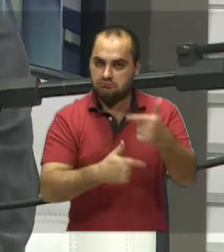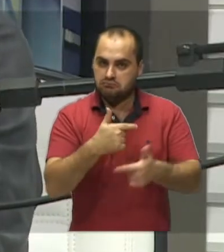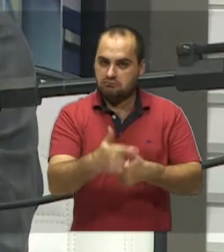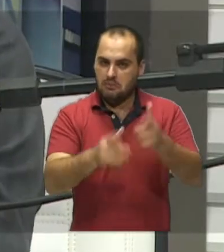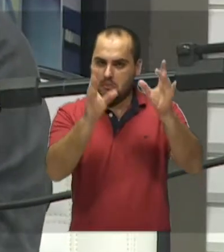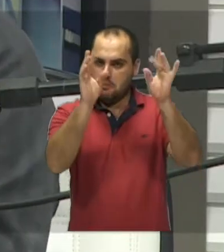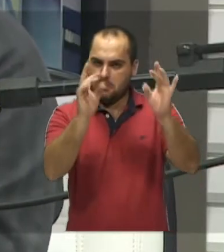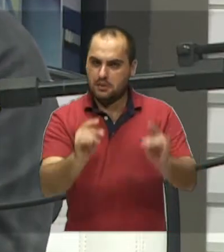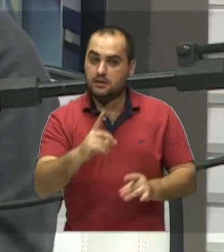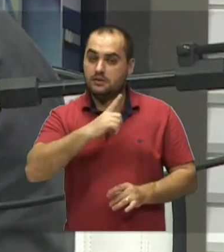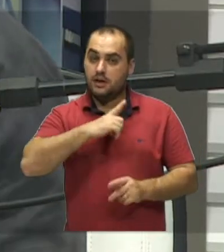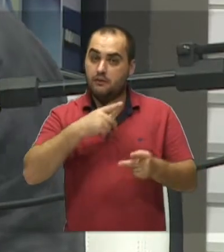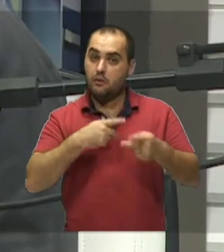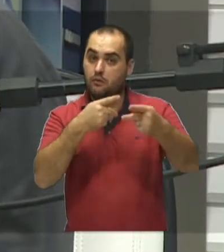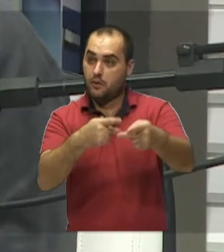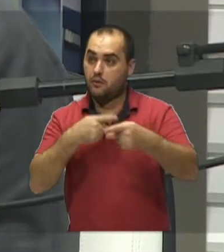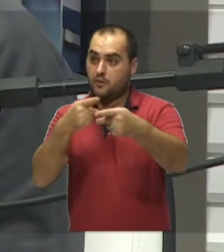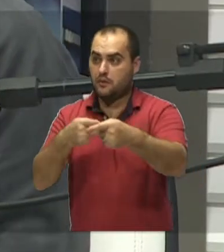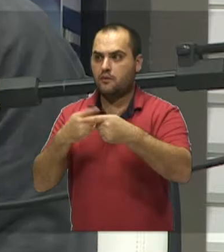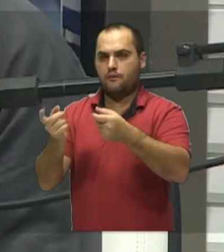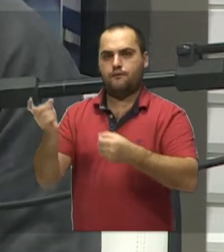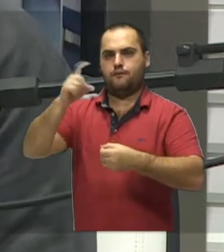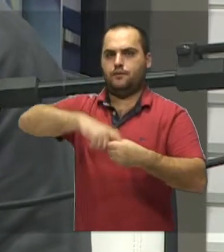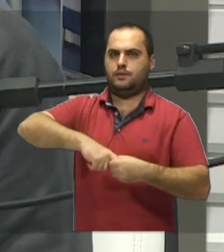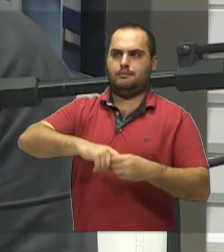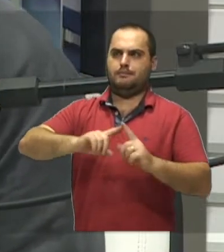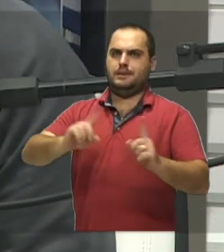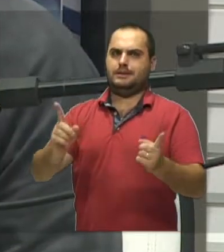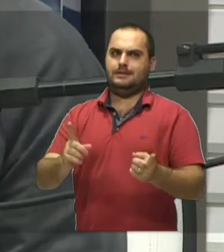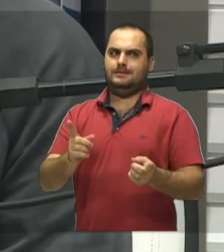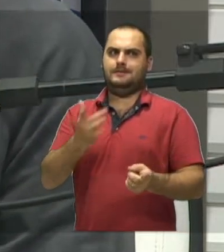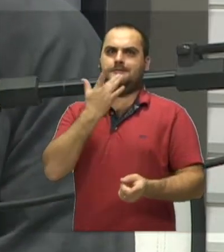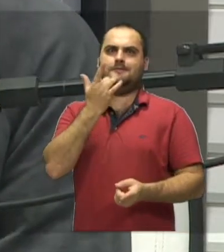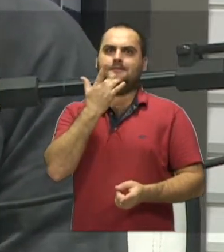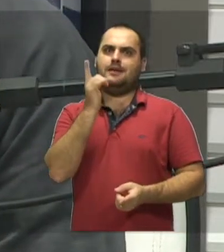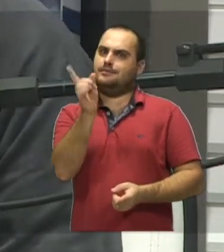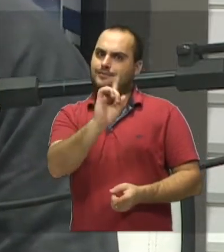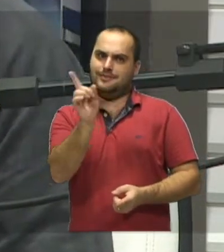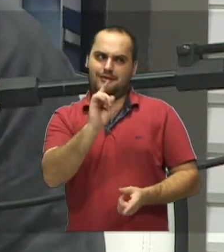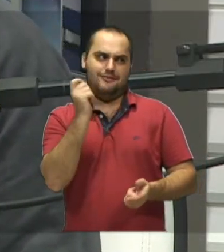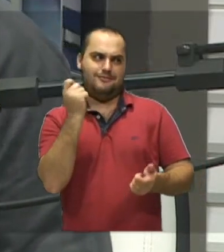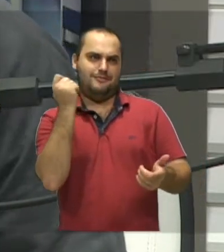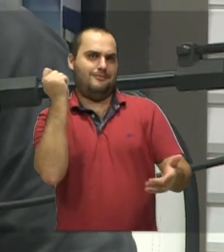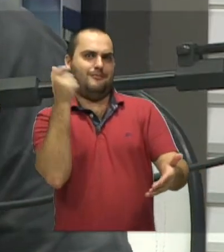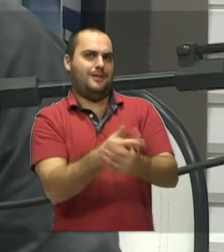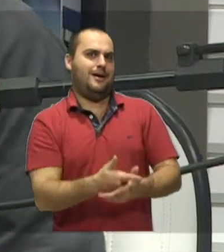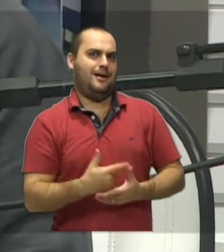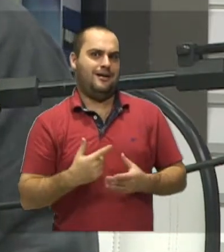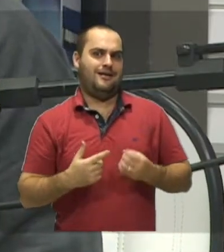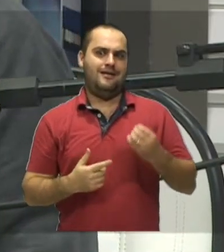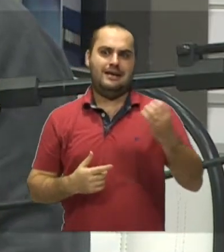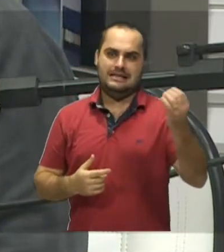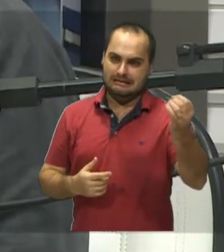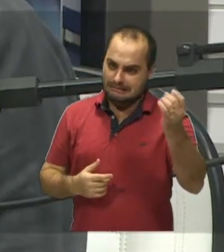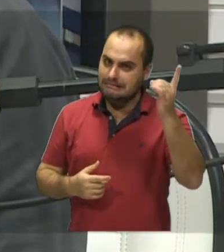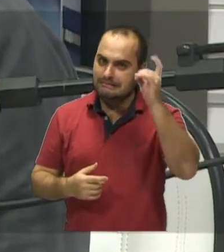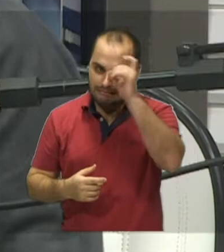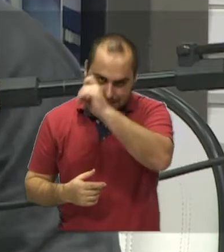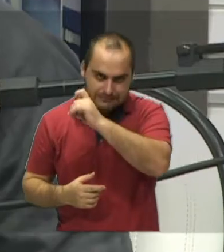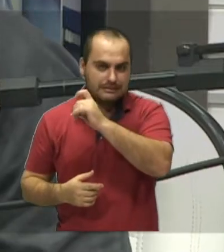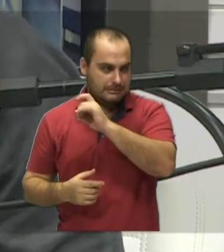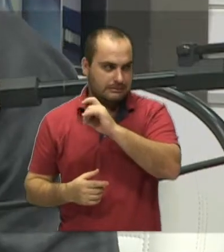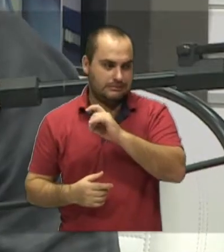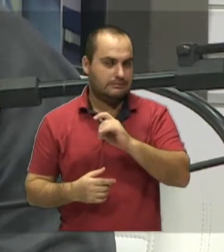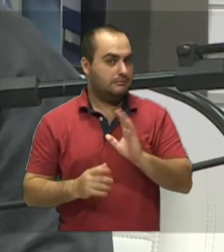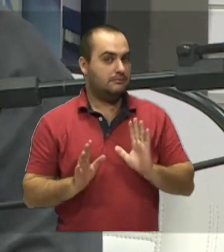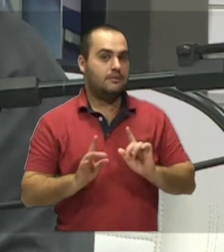houveram alguns convites para a gente voltar, mas é claro que não é tão fácil, né? Porque você tem que bancar isso, né? É complicado você conseguir tocar fora.